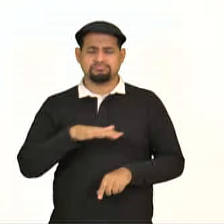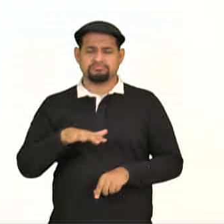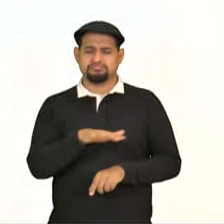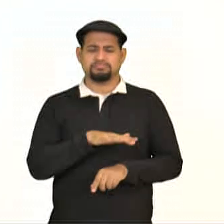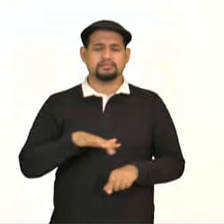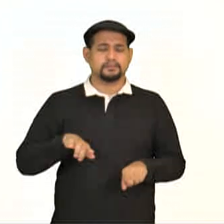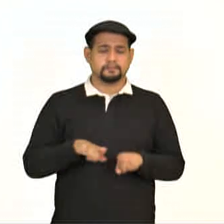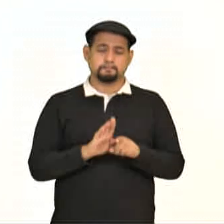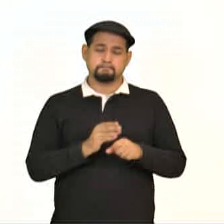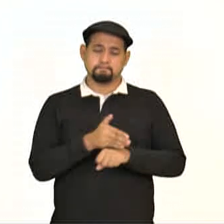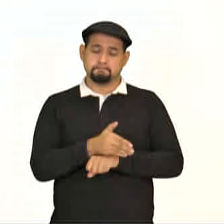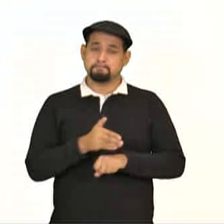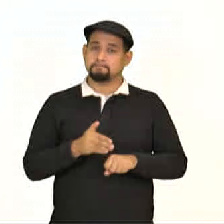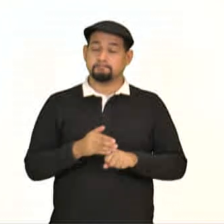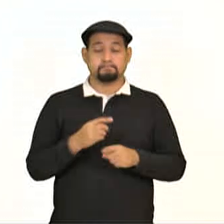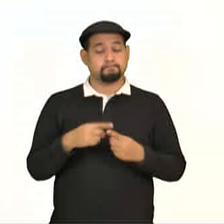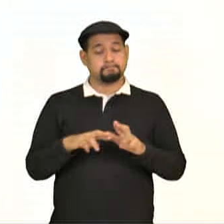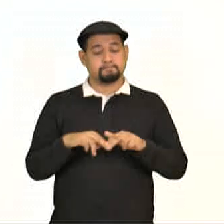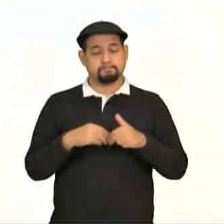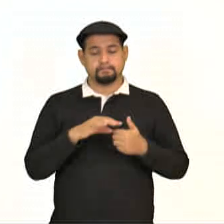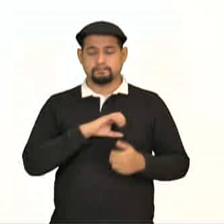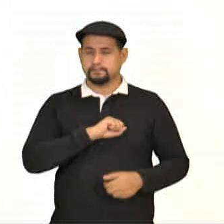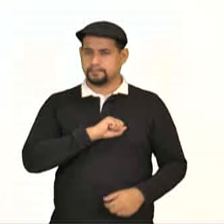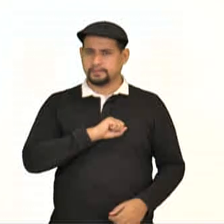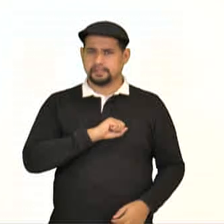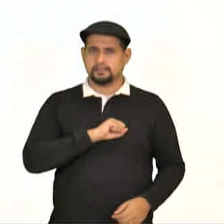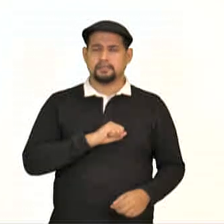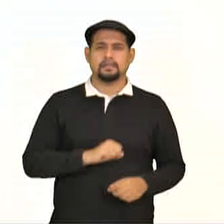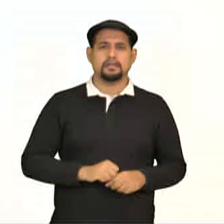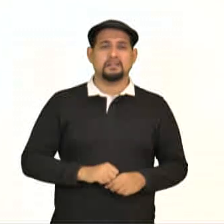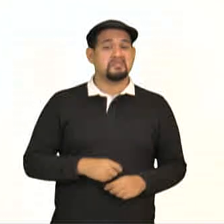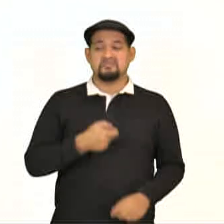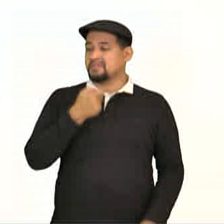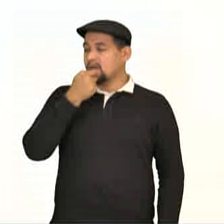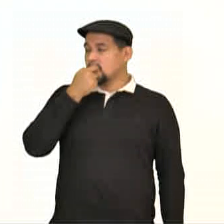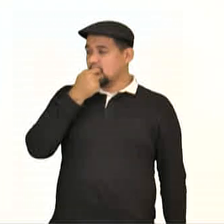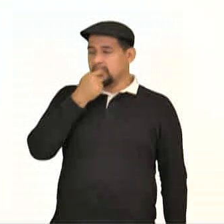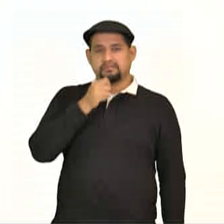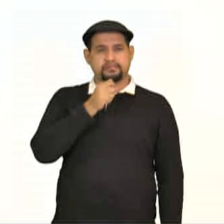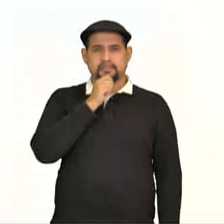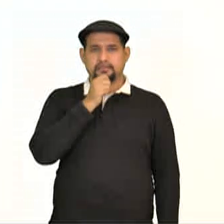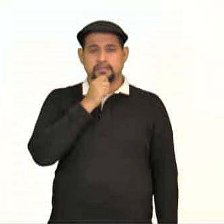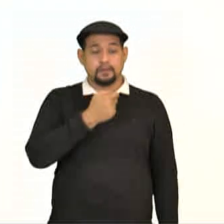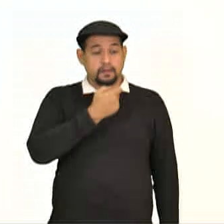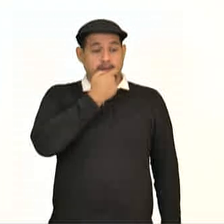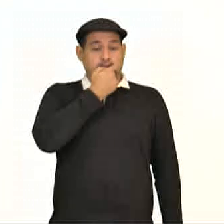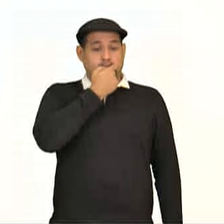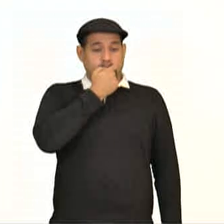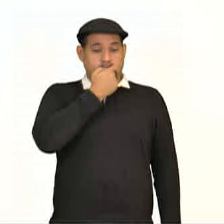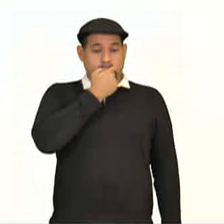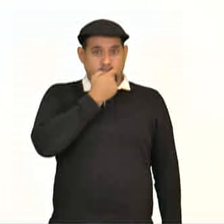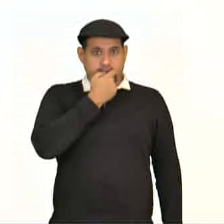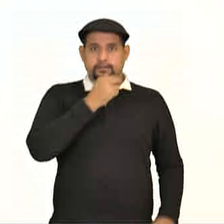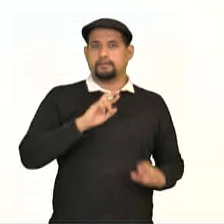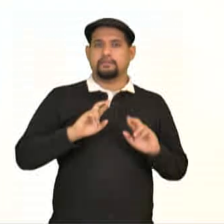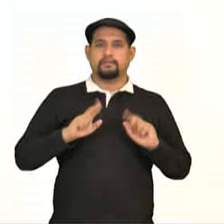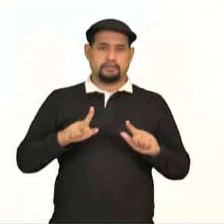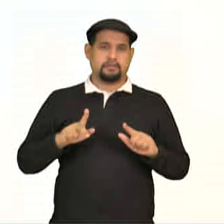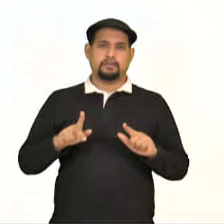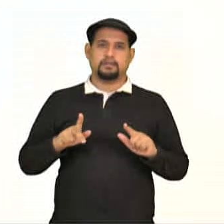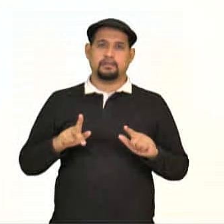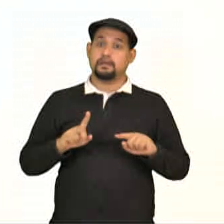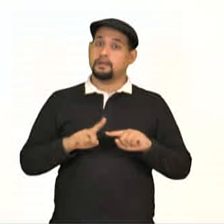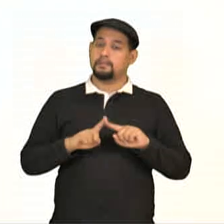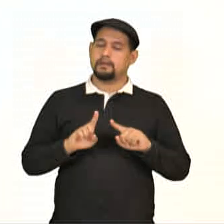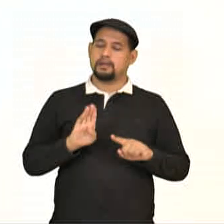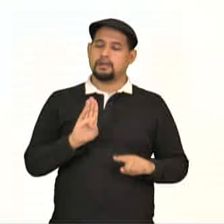que se metera. Por amor. Ele não apitava, soprava um apito, era diferente. Mas